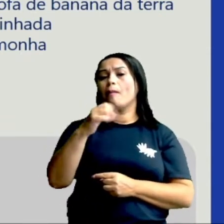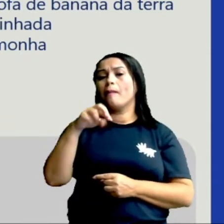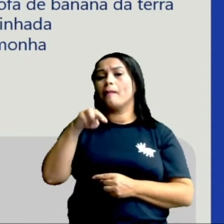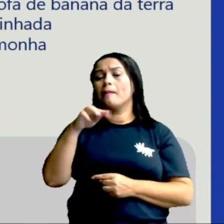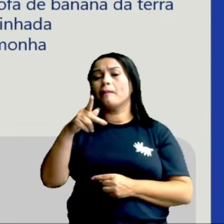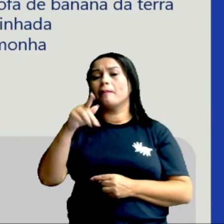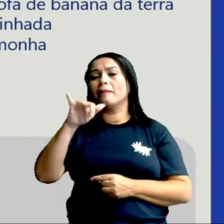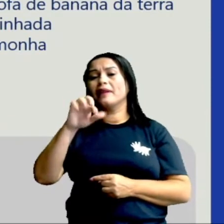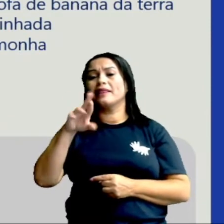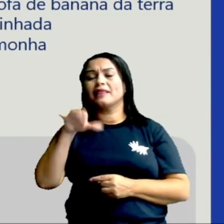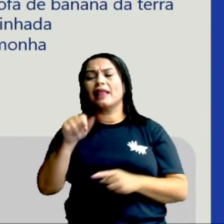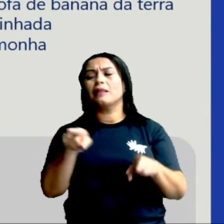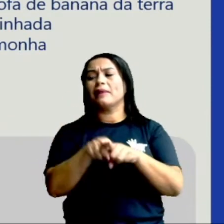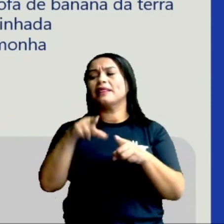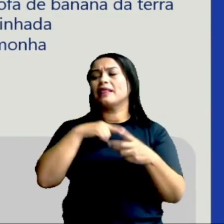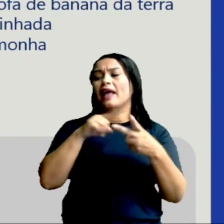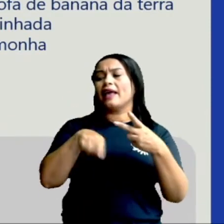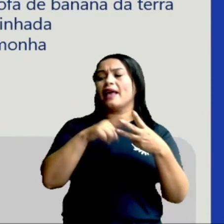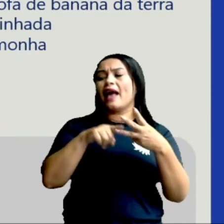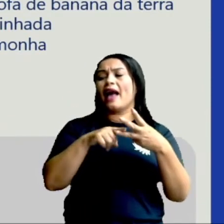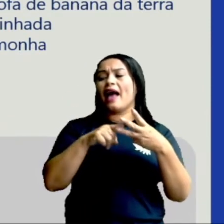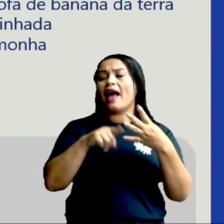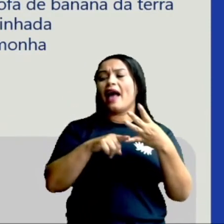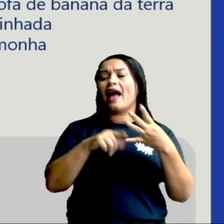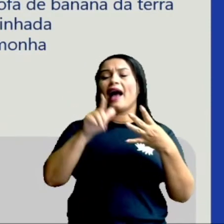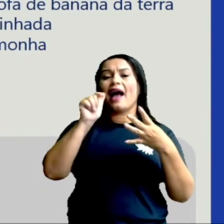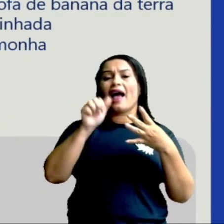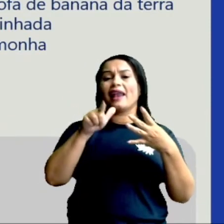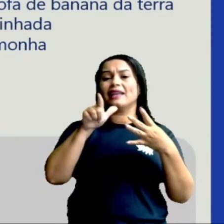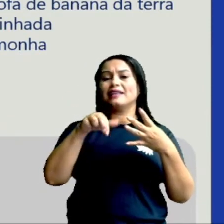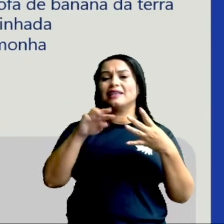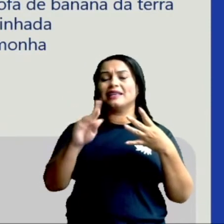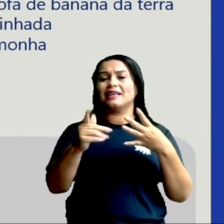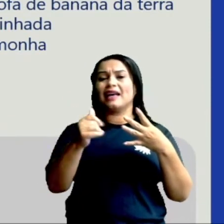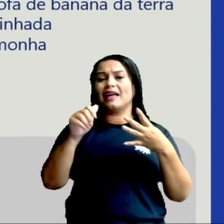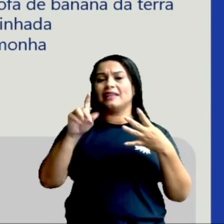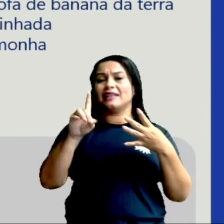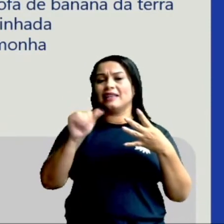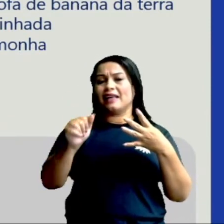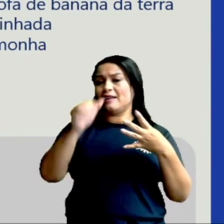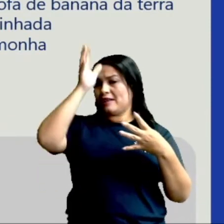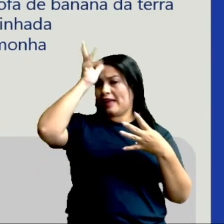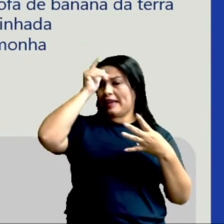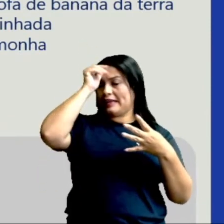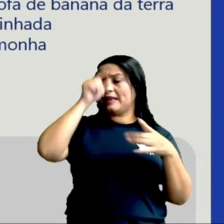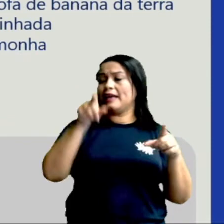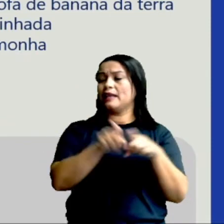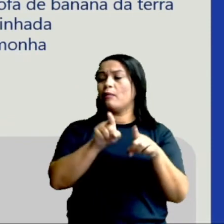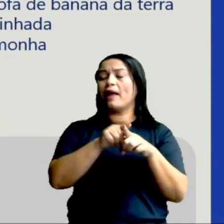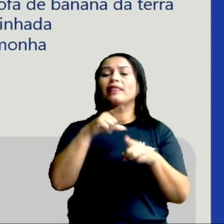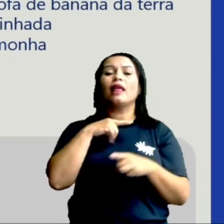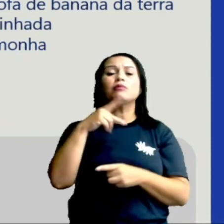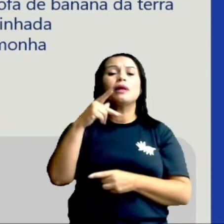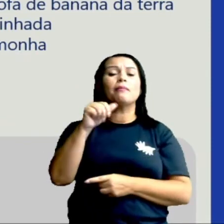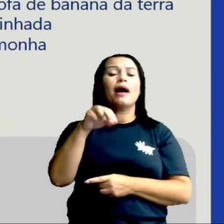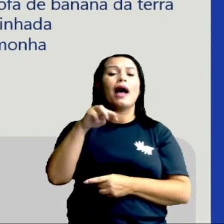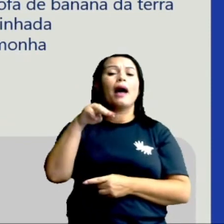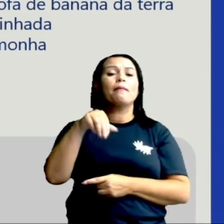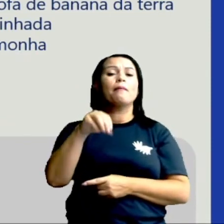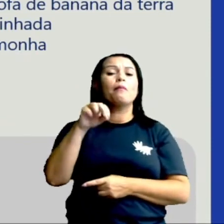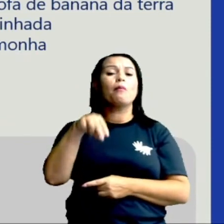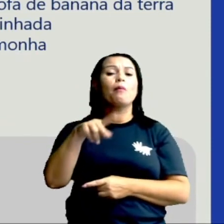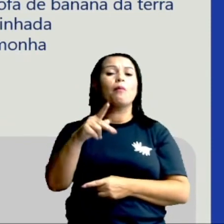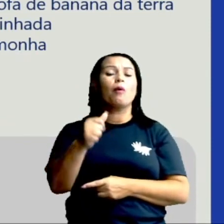é muito comum encontrar lá, e a pamonha também. Só que já aqui a gente tem o hábito de comer a